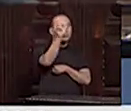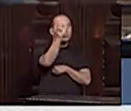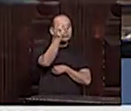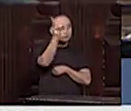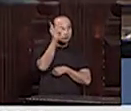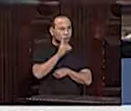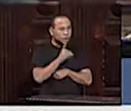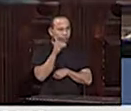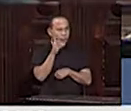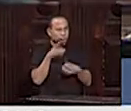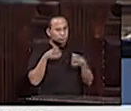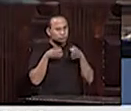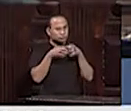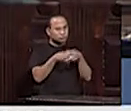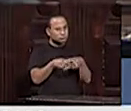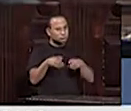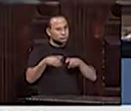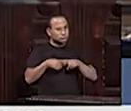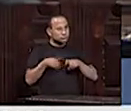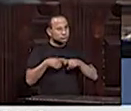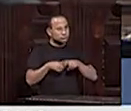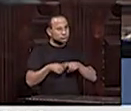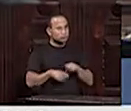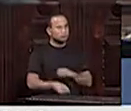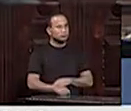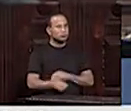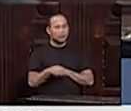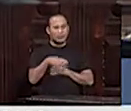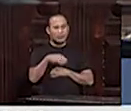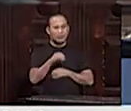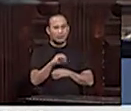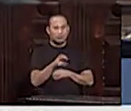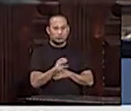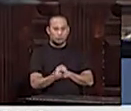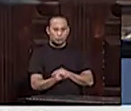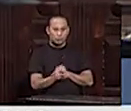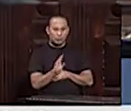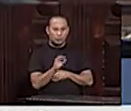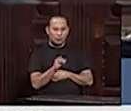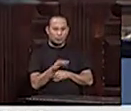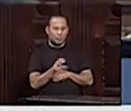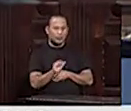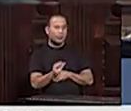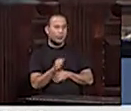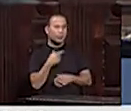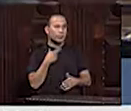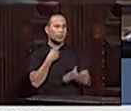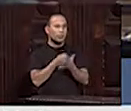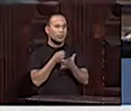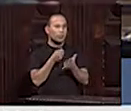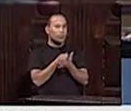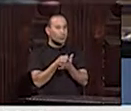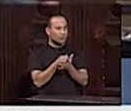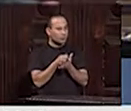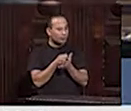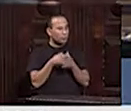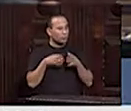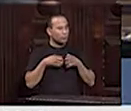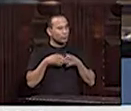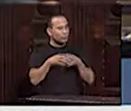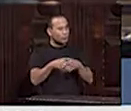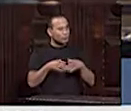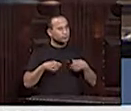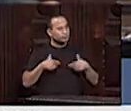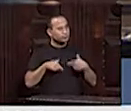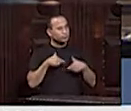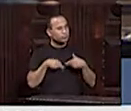do Sindicato dos Médicos, Dr. Márcio Boia, cobrando da bancada do Partido dos Trabalhadores, sou líder